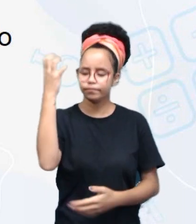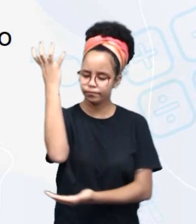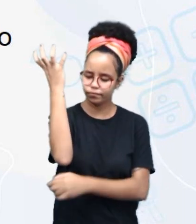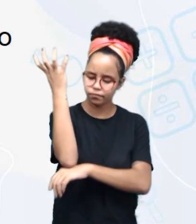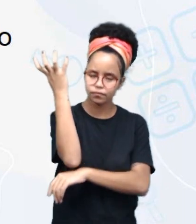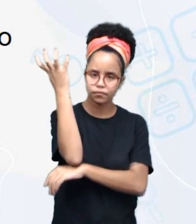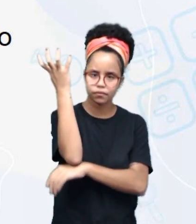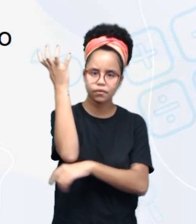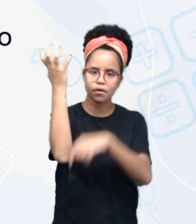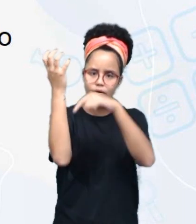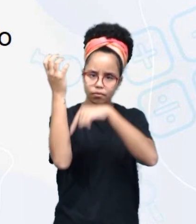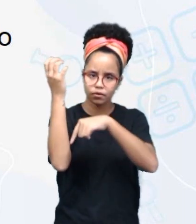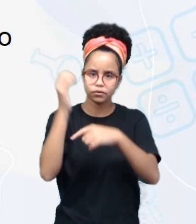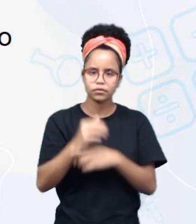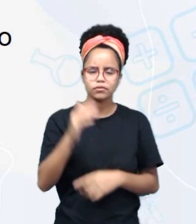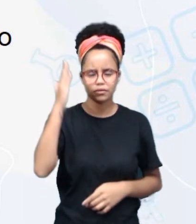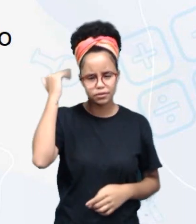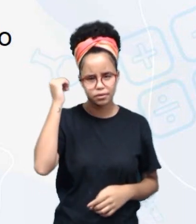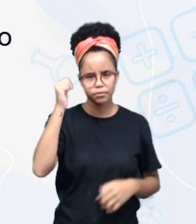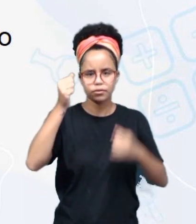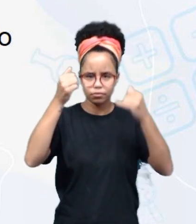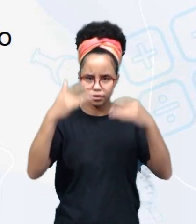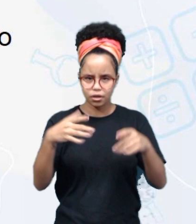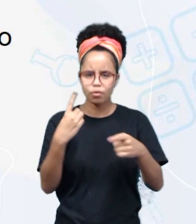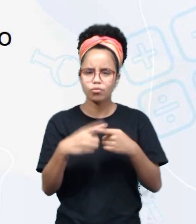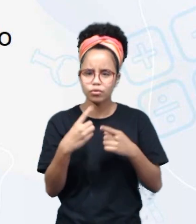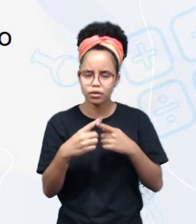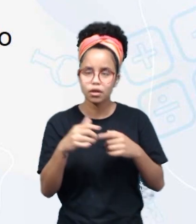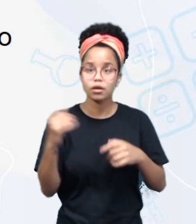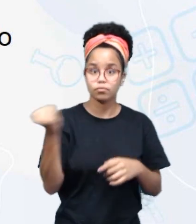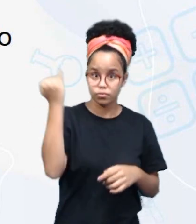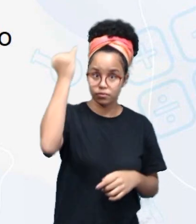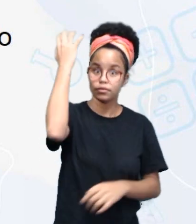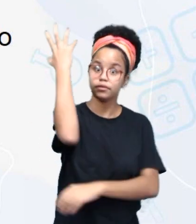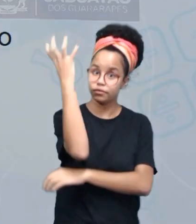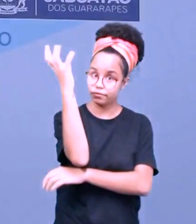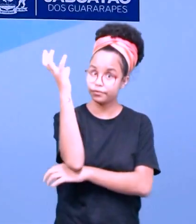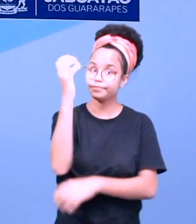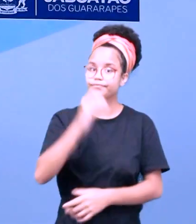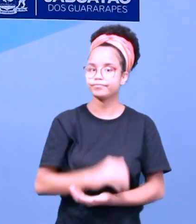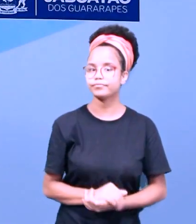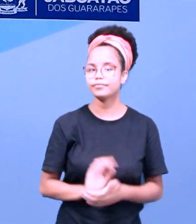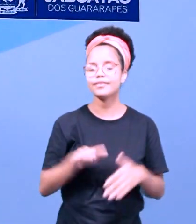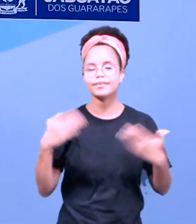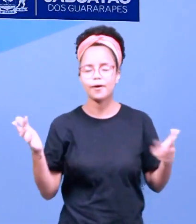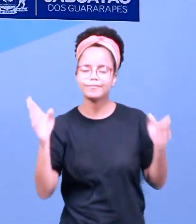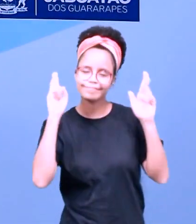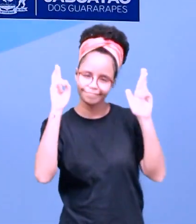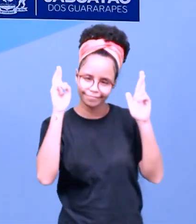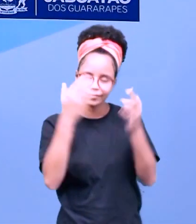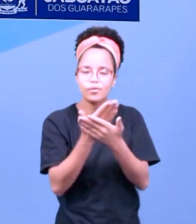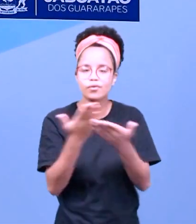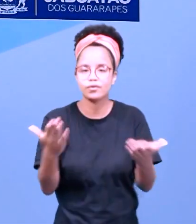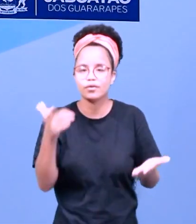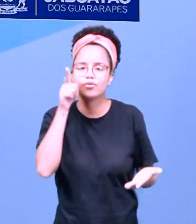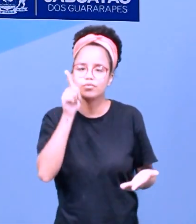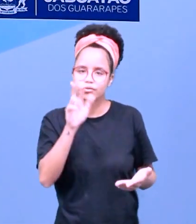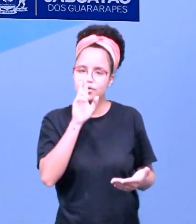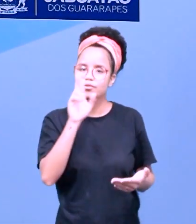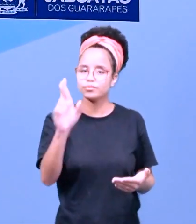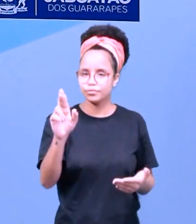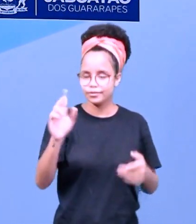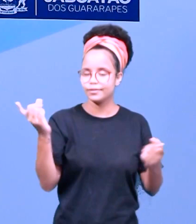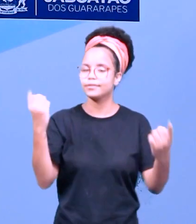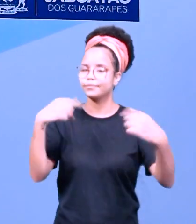esse exemplo a importância das árvores? Então, gente, eu espero que vocês consigam responder esse